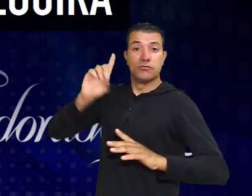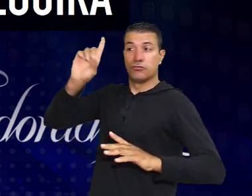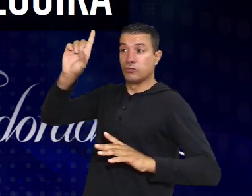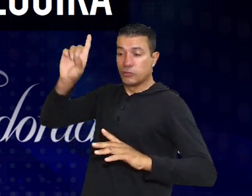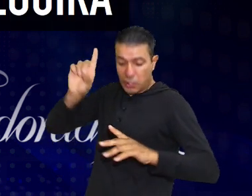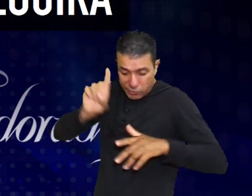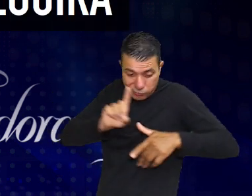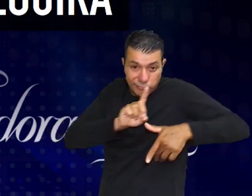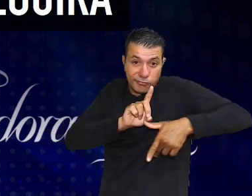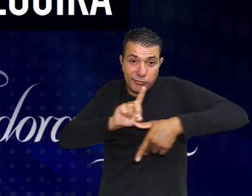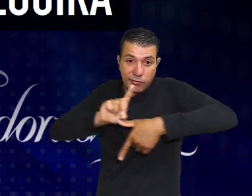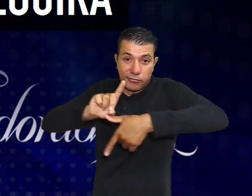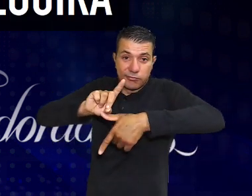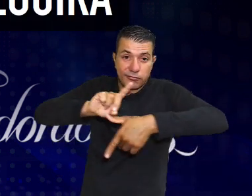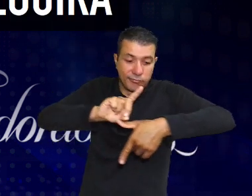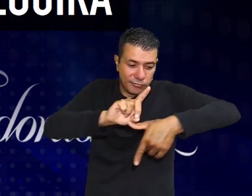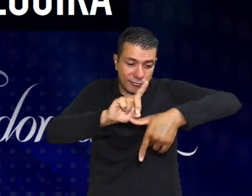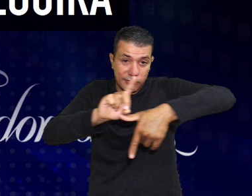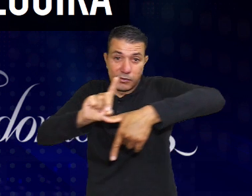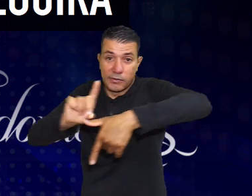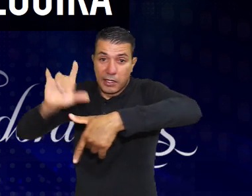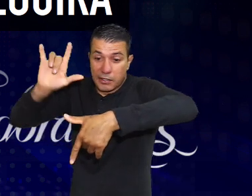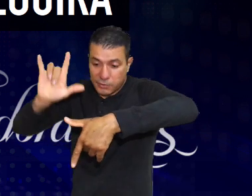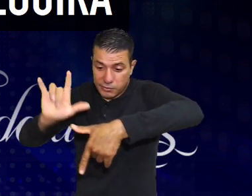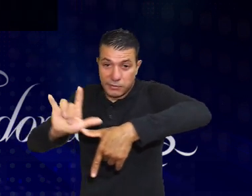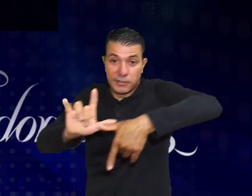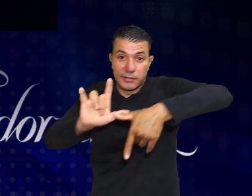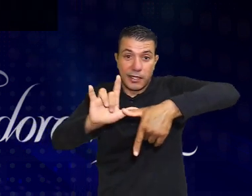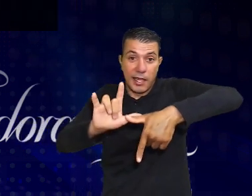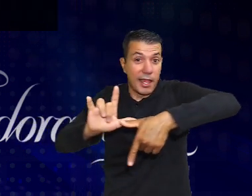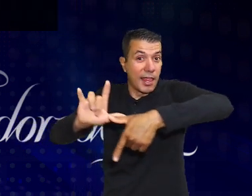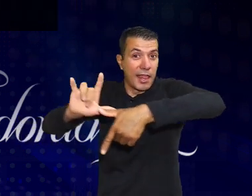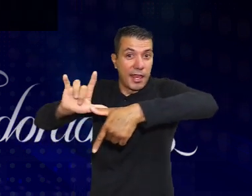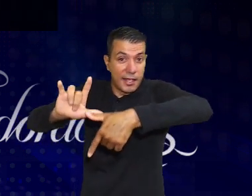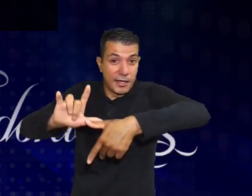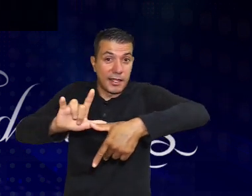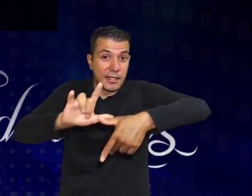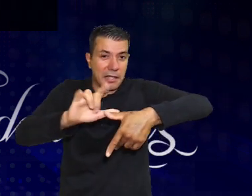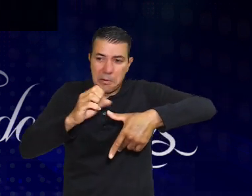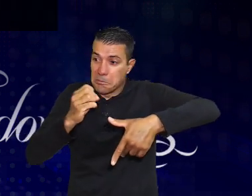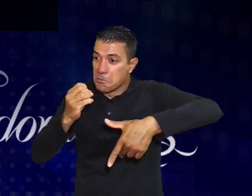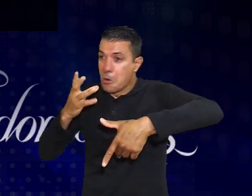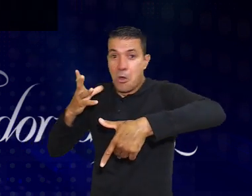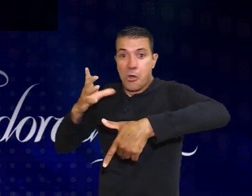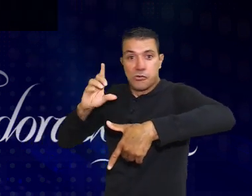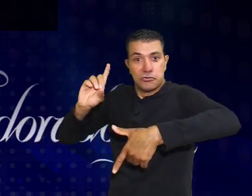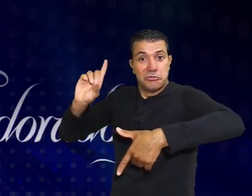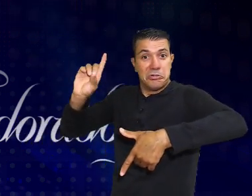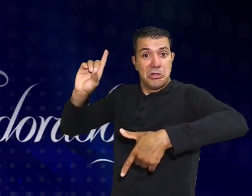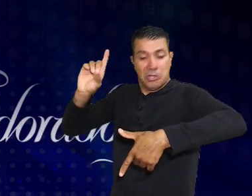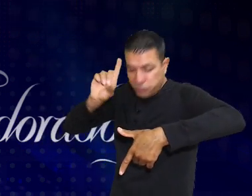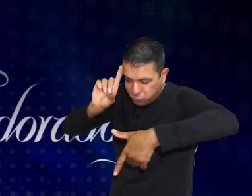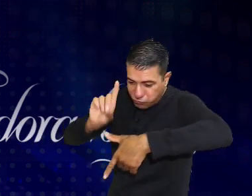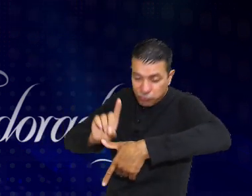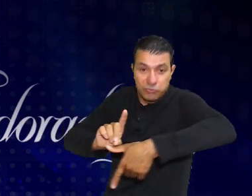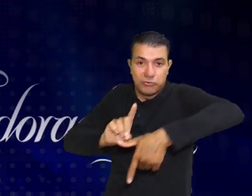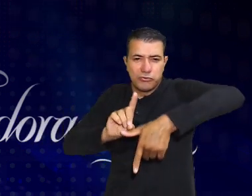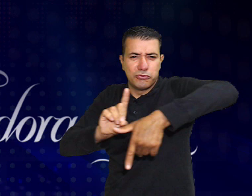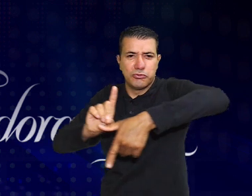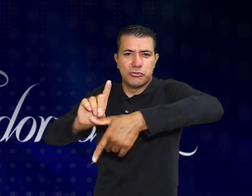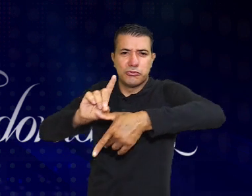temerei, pois sei que onde quer que eu for, tua vontade me seguirá, onde for tua vontade me seguirá,